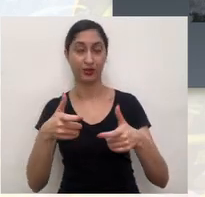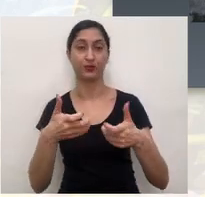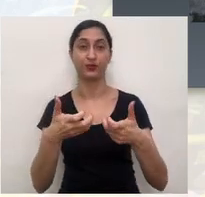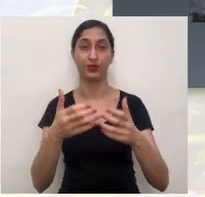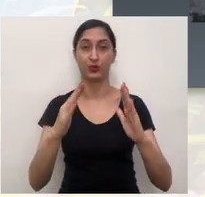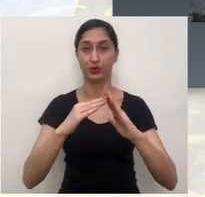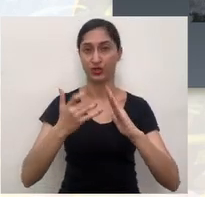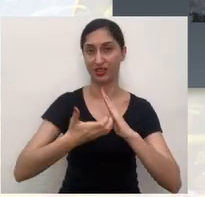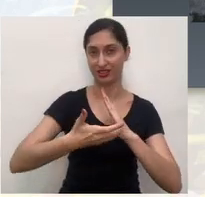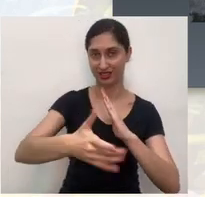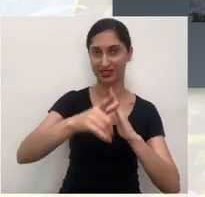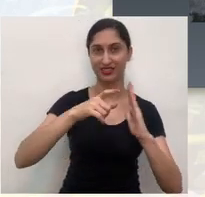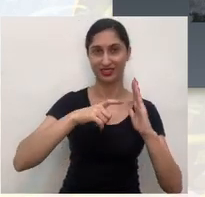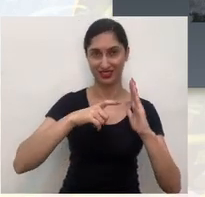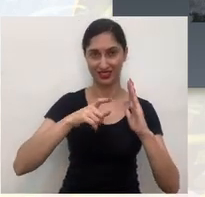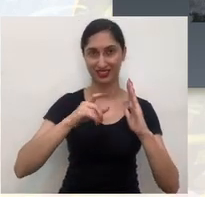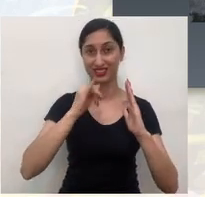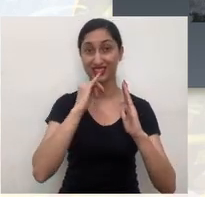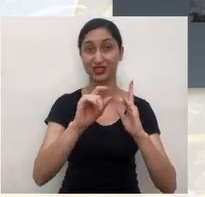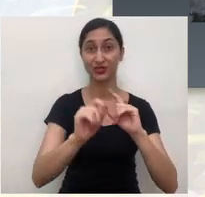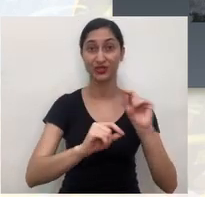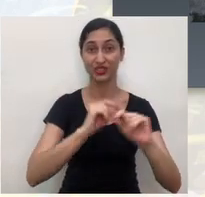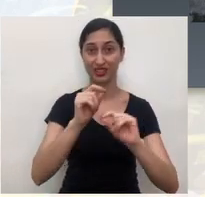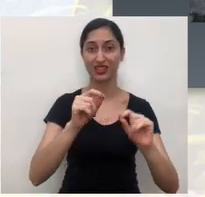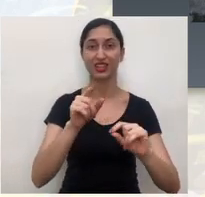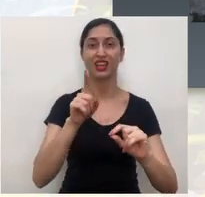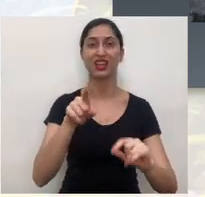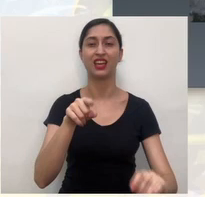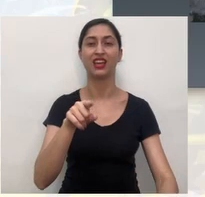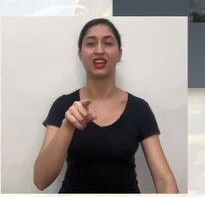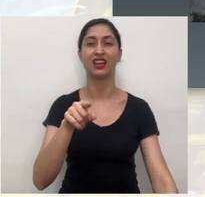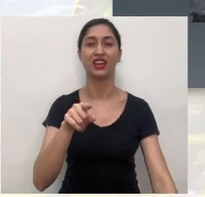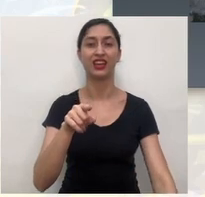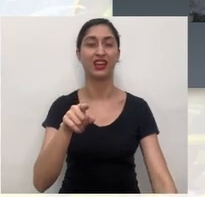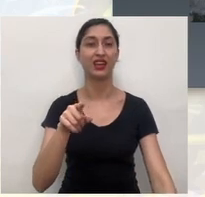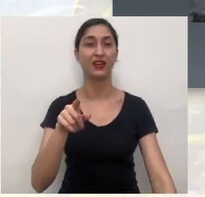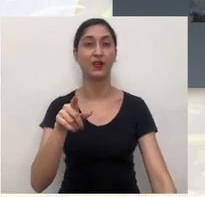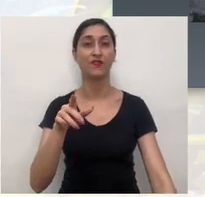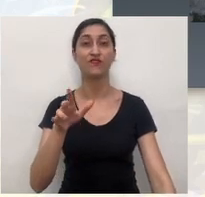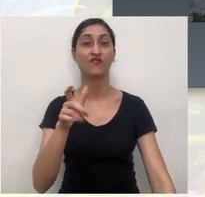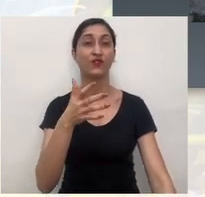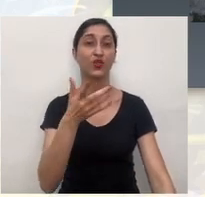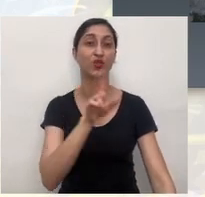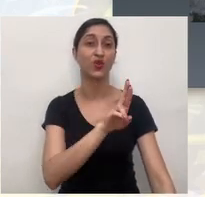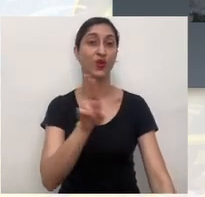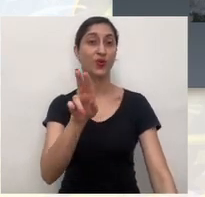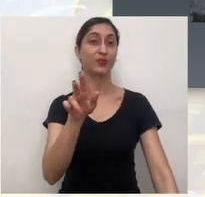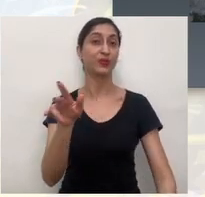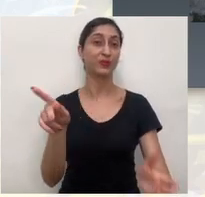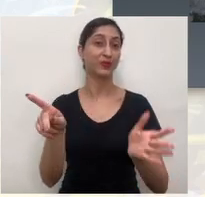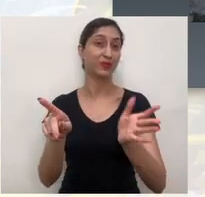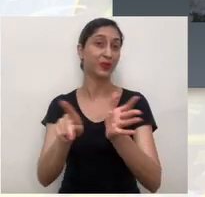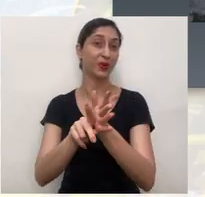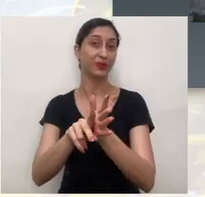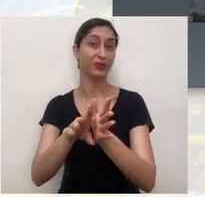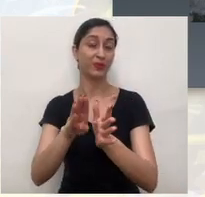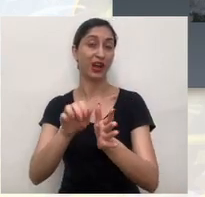uma cobertura, ele chamava de parterre, que é um termo típico dos jardins